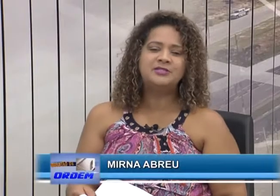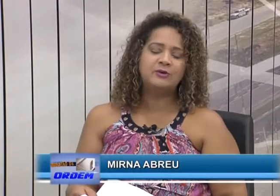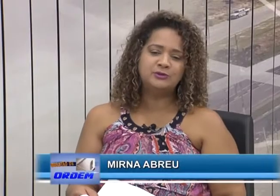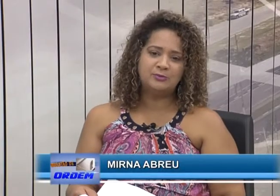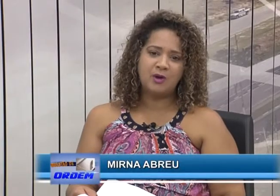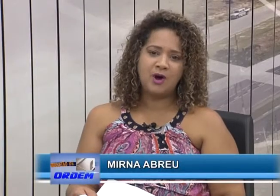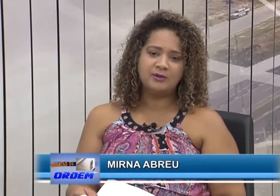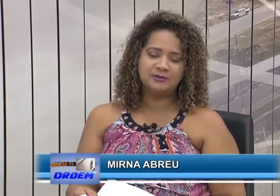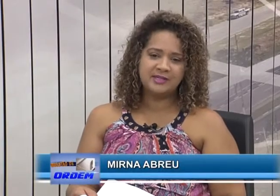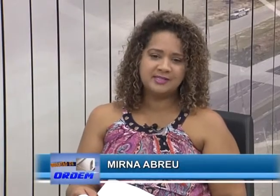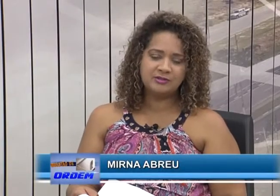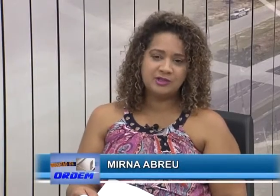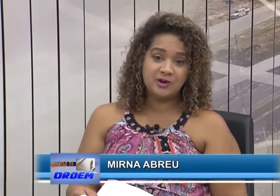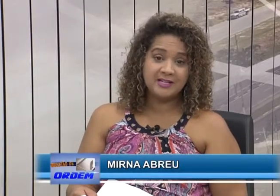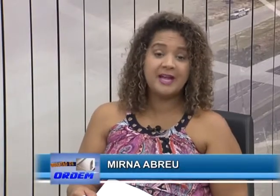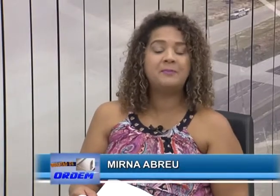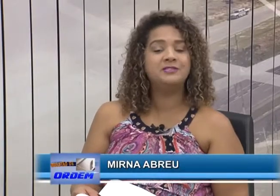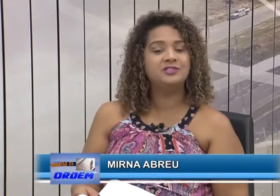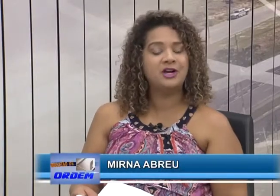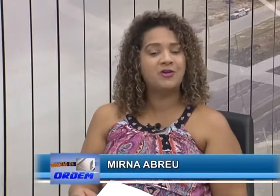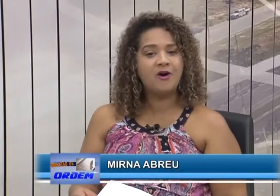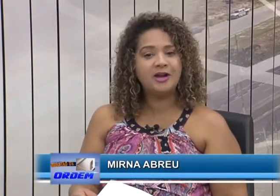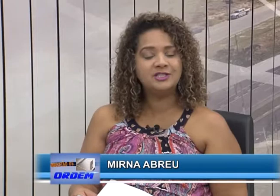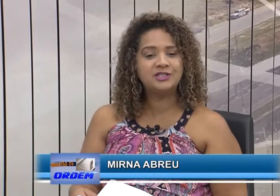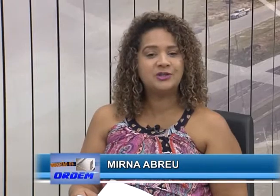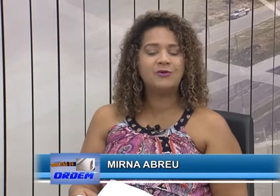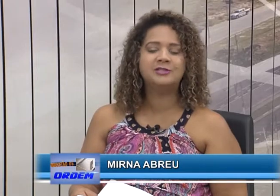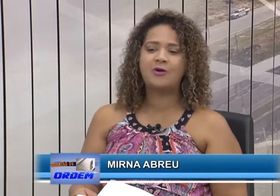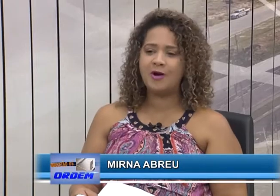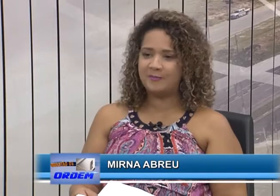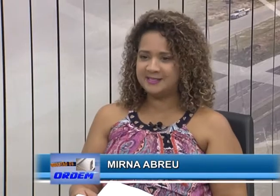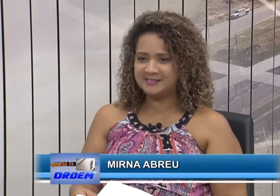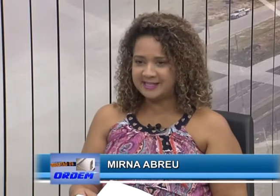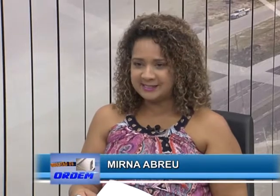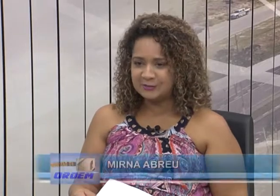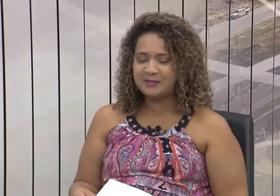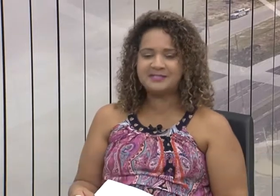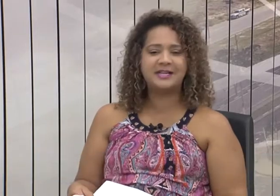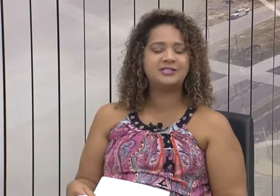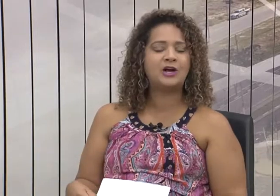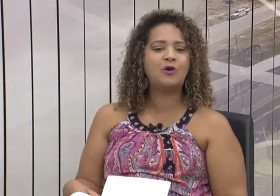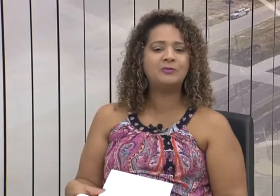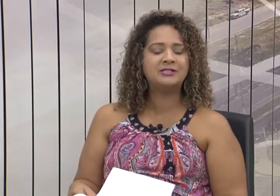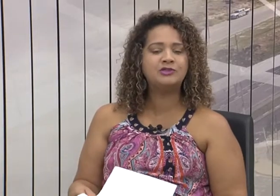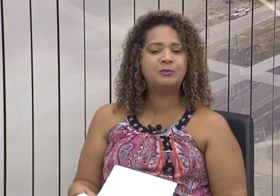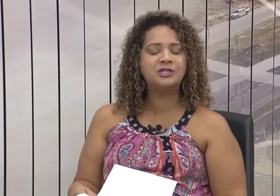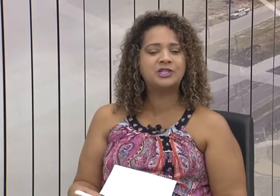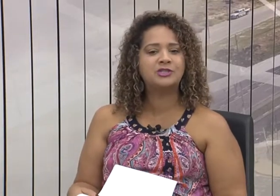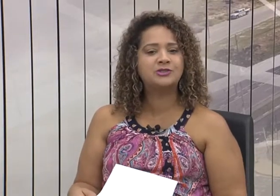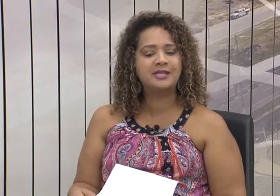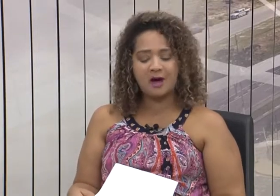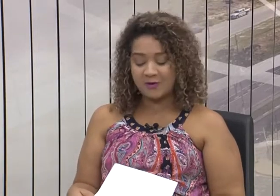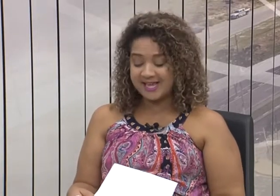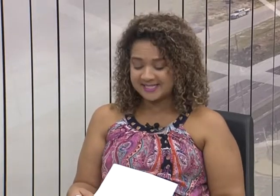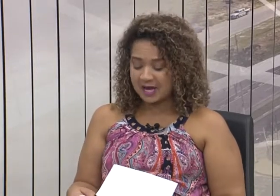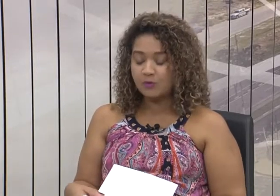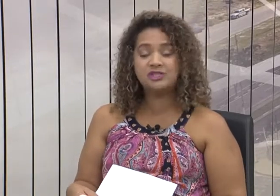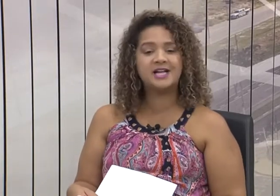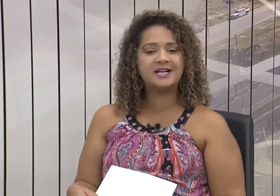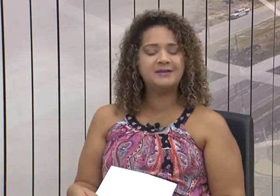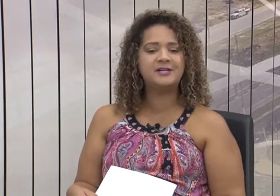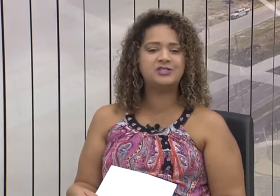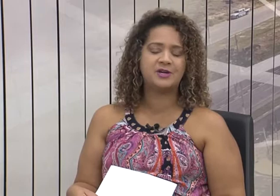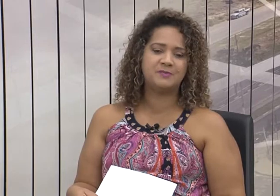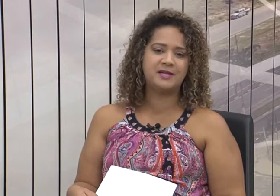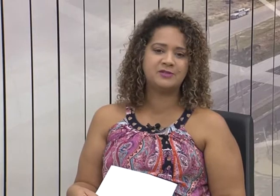Estamos no segundo bloco do Questão de Ordem. A partir de agora, a gente conta com a presença do presidente da Comissão de Política Social e Saúde